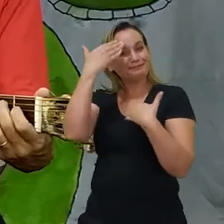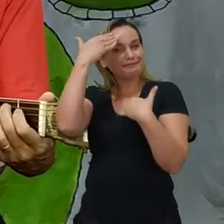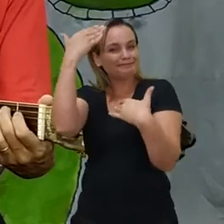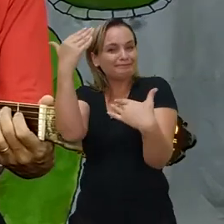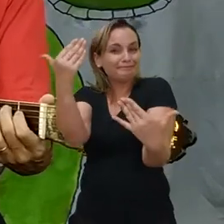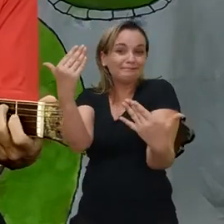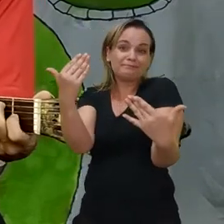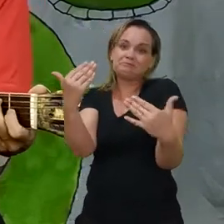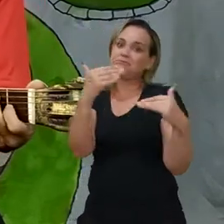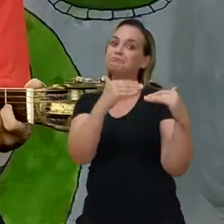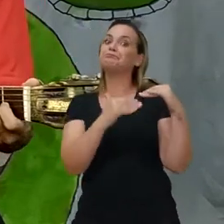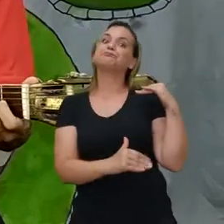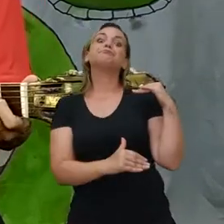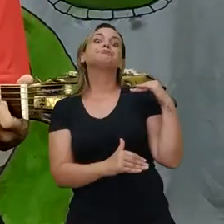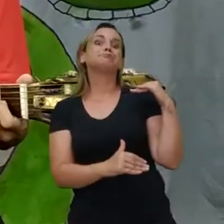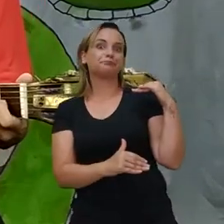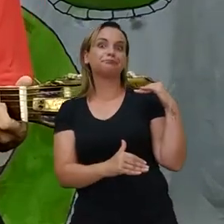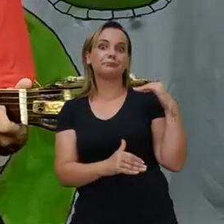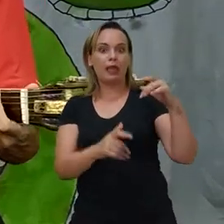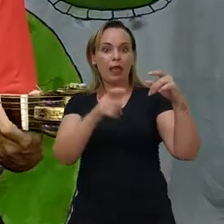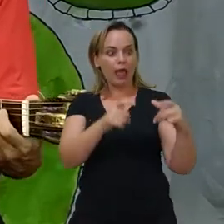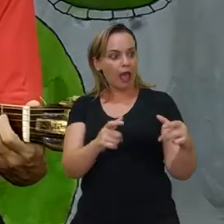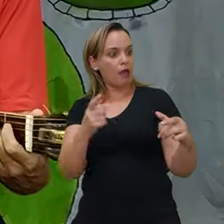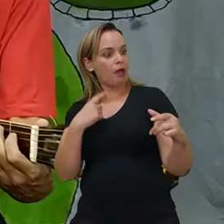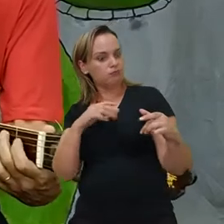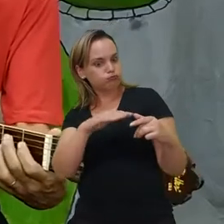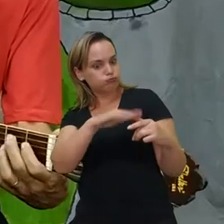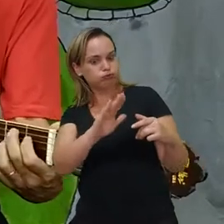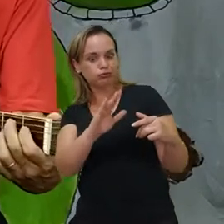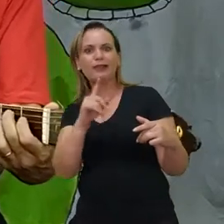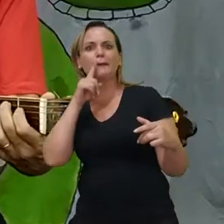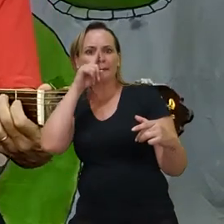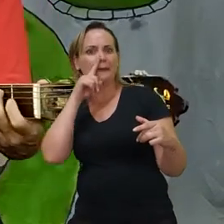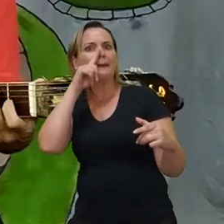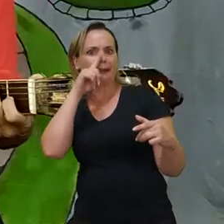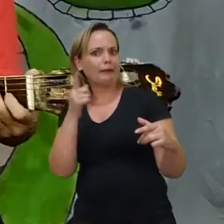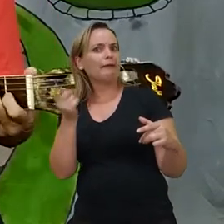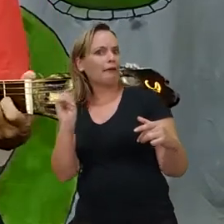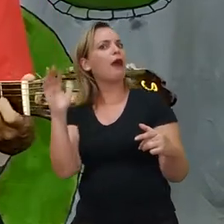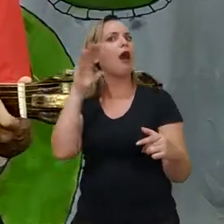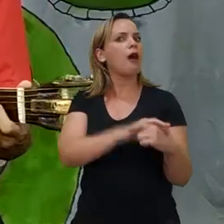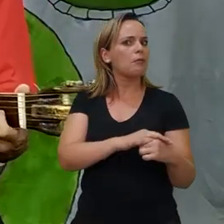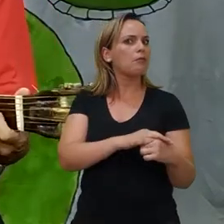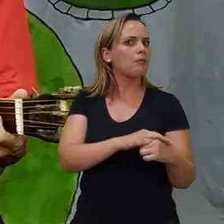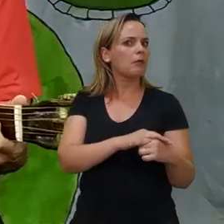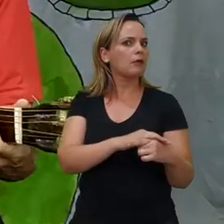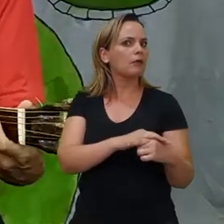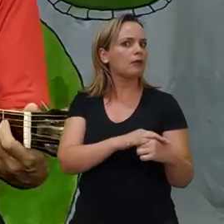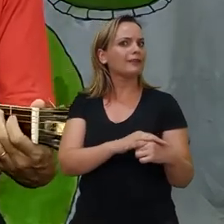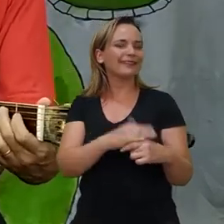não posso concordar. Ratoeira é um perigo, ela pode te pegar. Fico